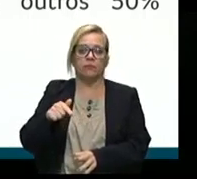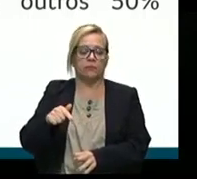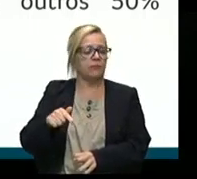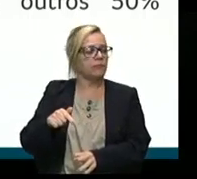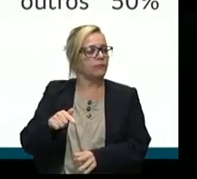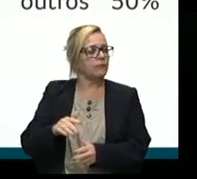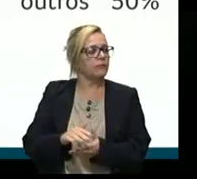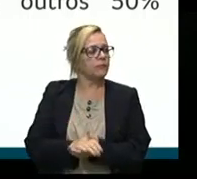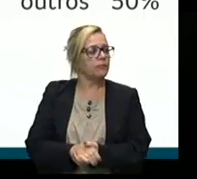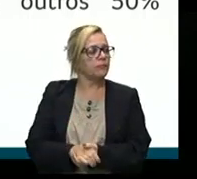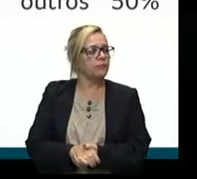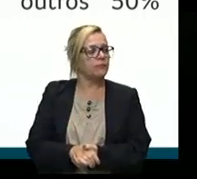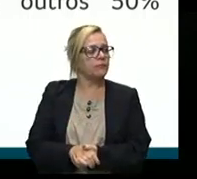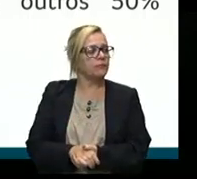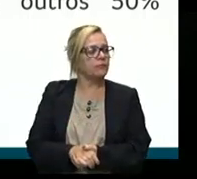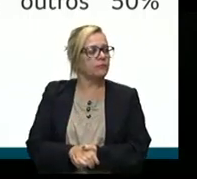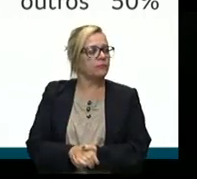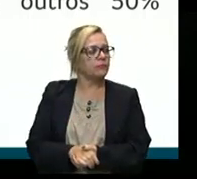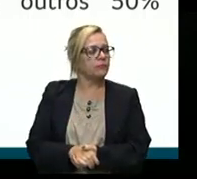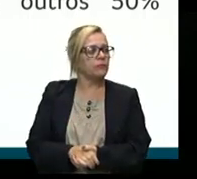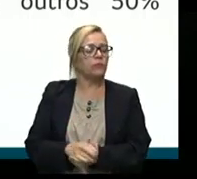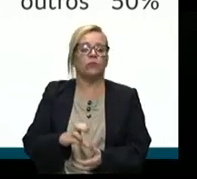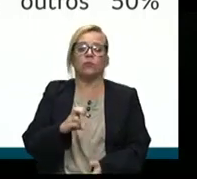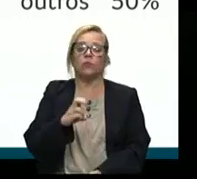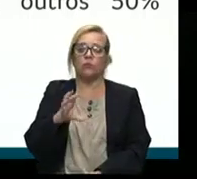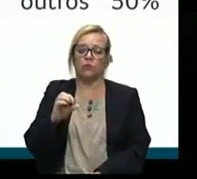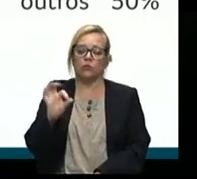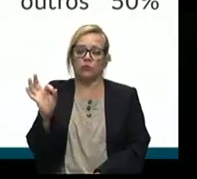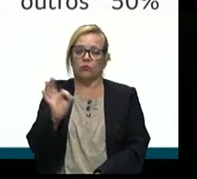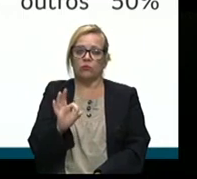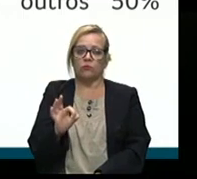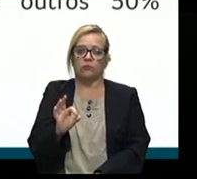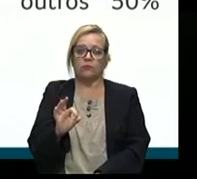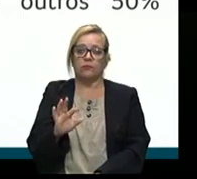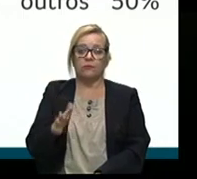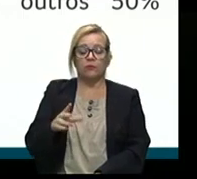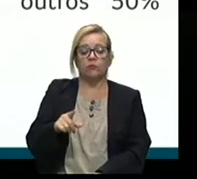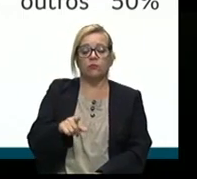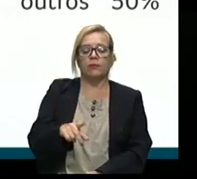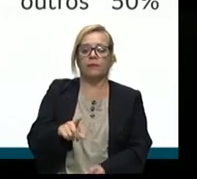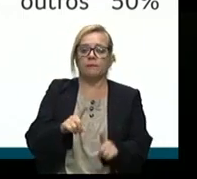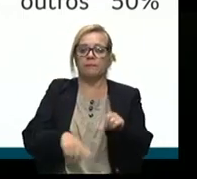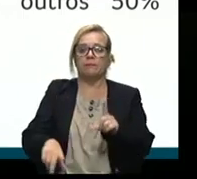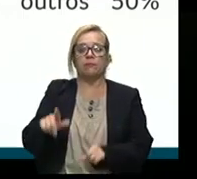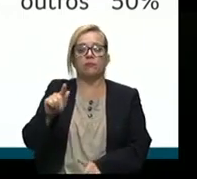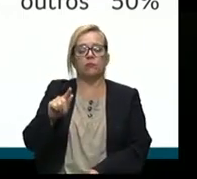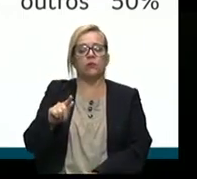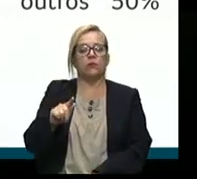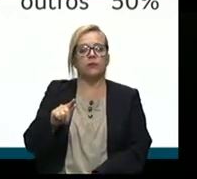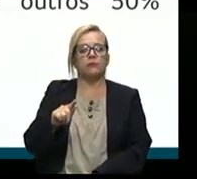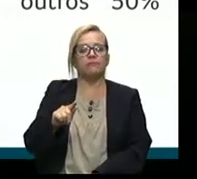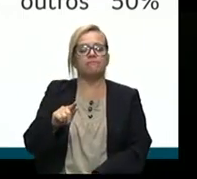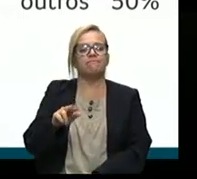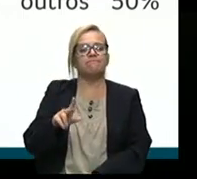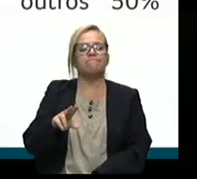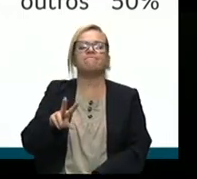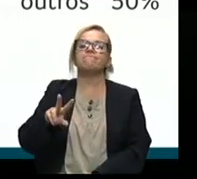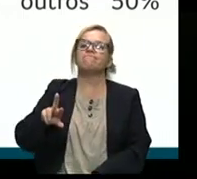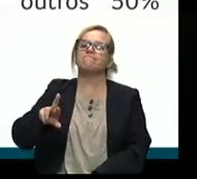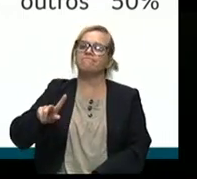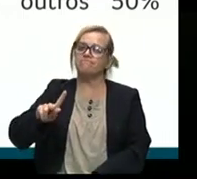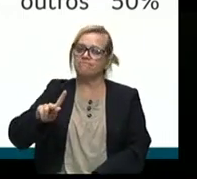0,707. Desse modo, apenas 50% da variação de G se deve à variação de